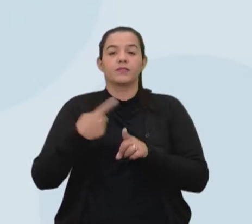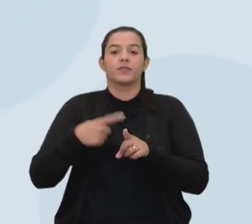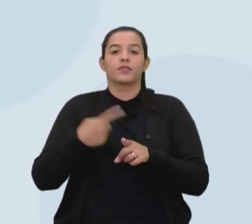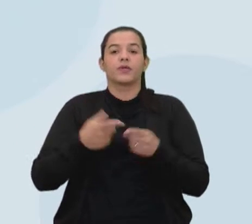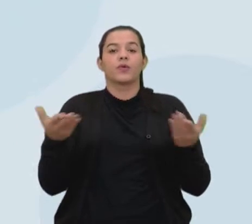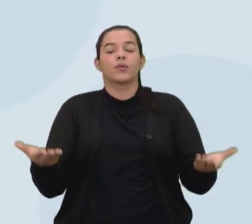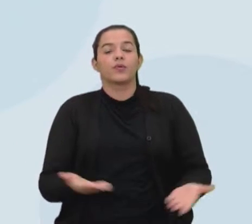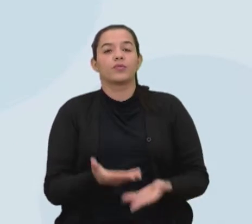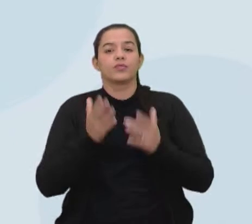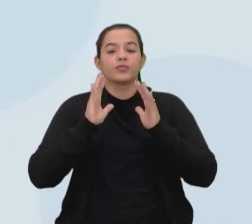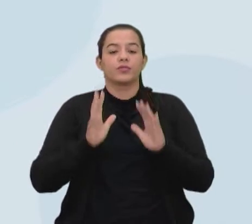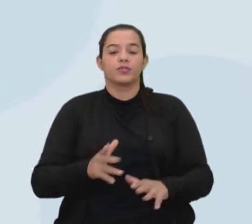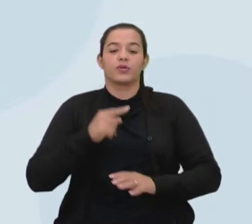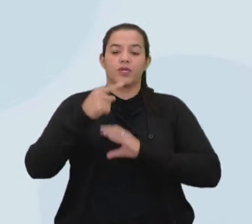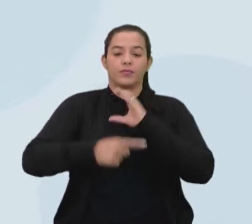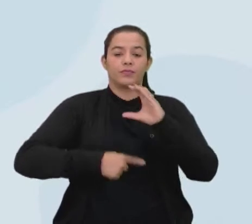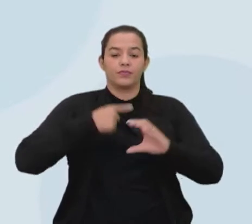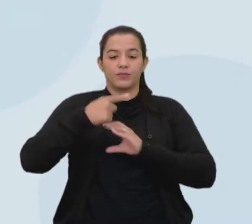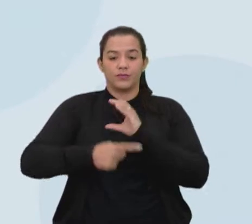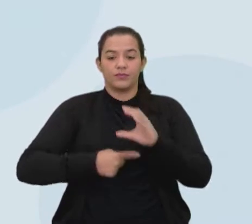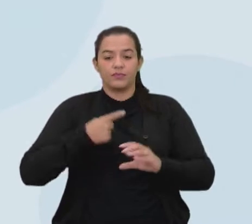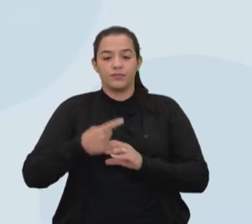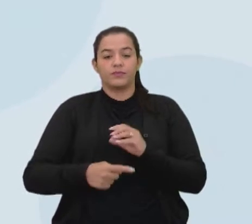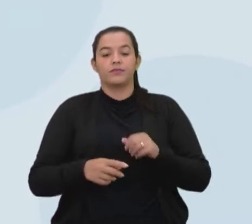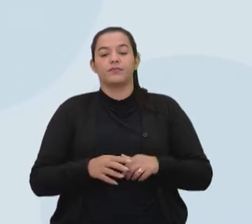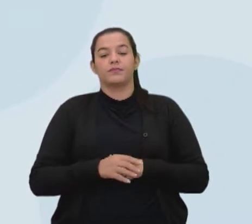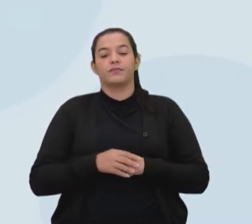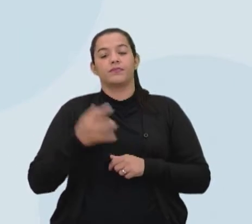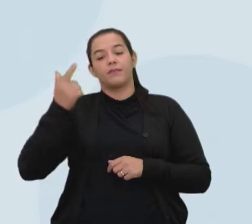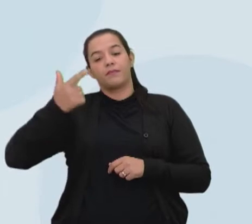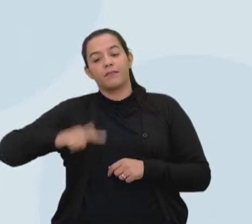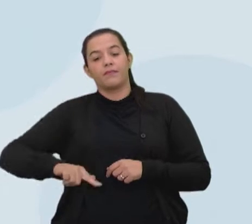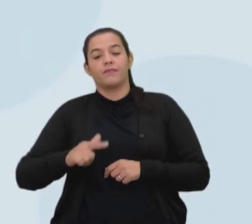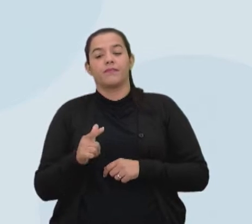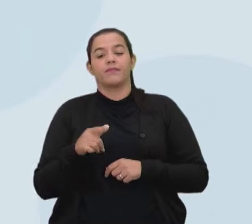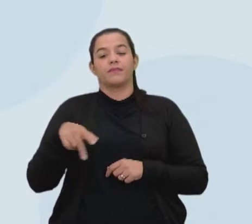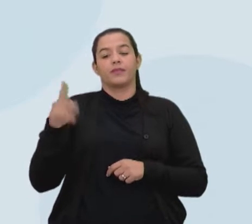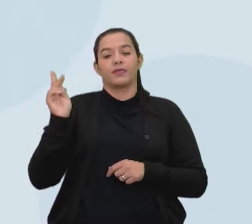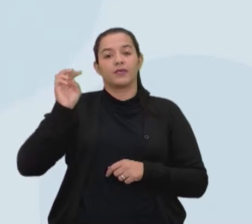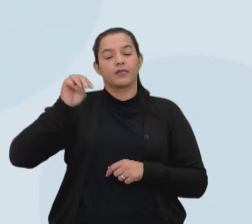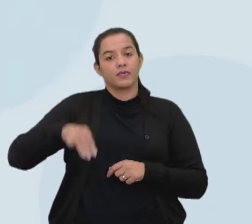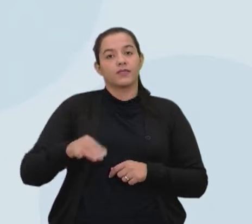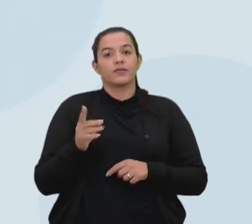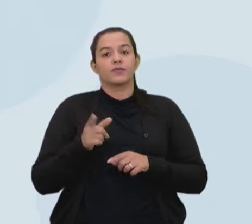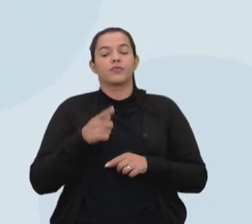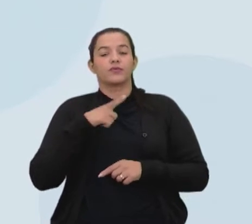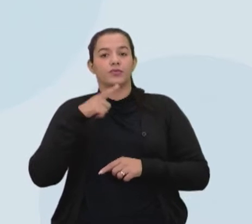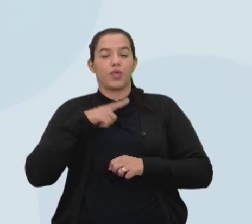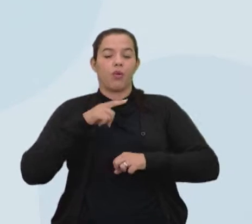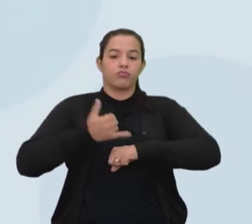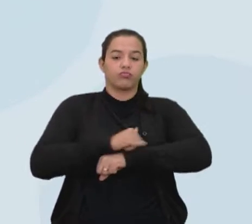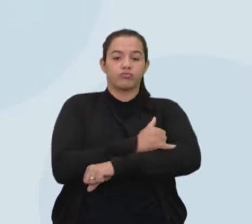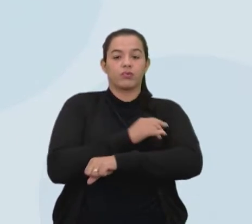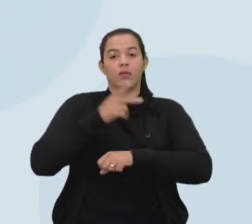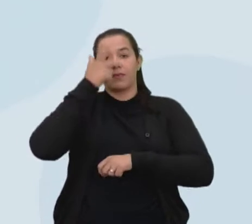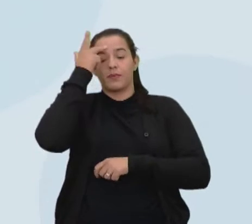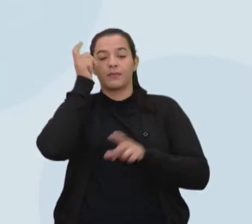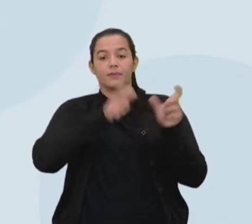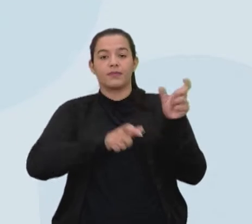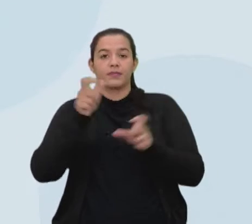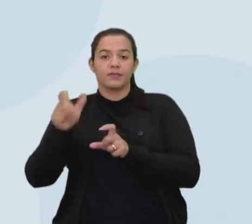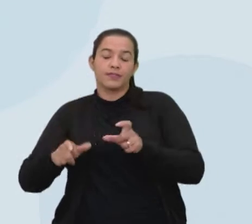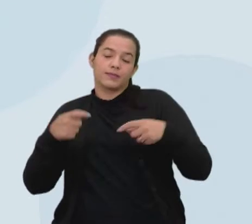produzidas mundialmente mais quilocalorias de alimentos por pessoa do que